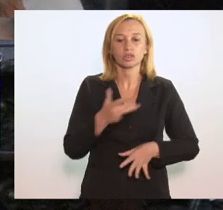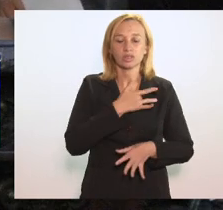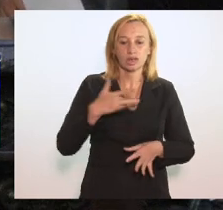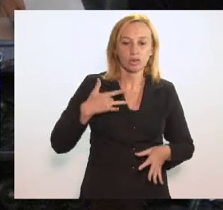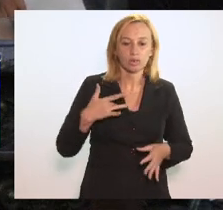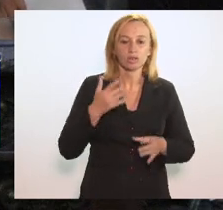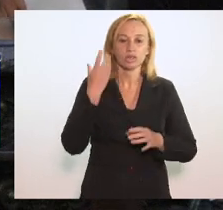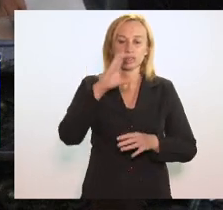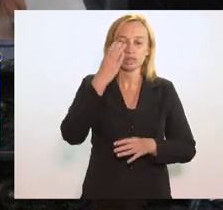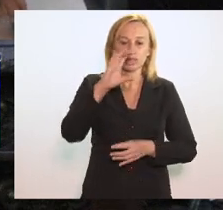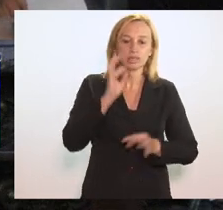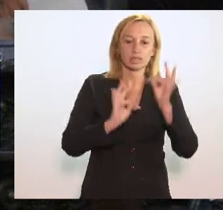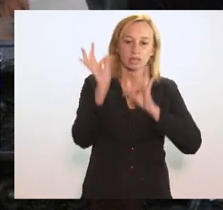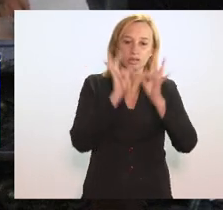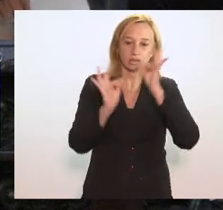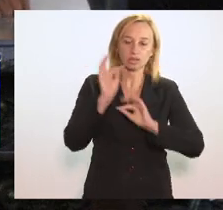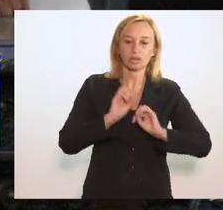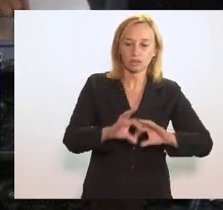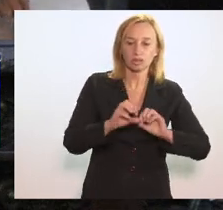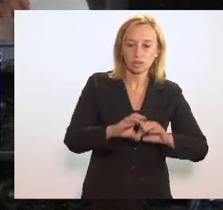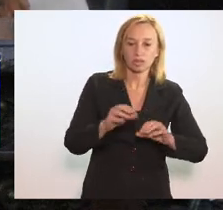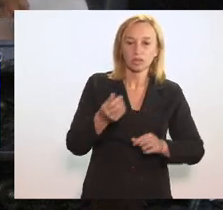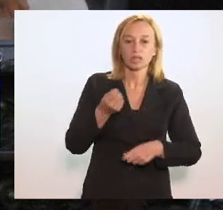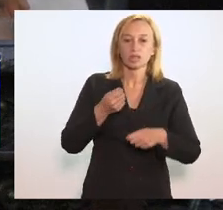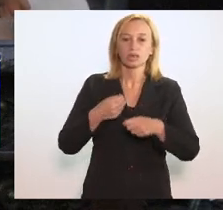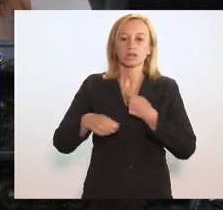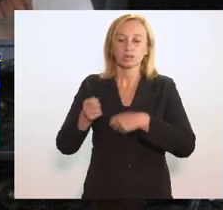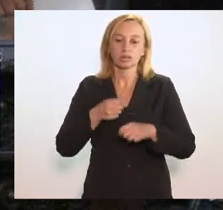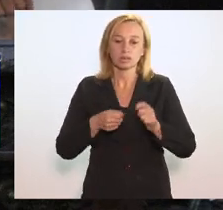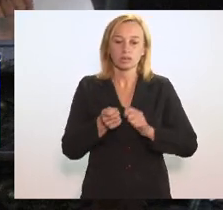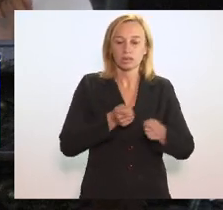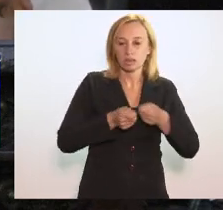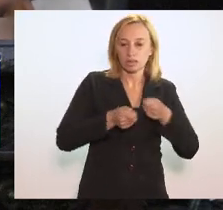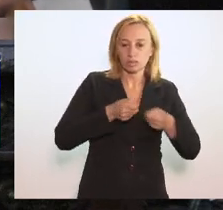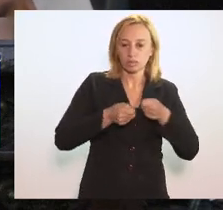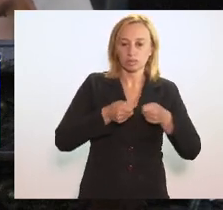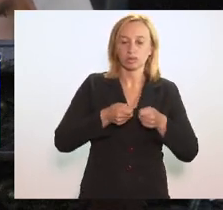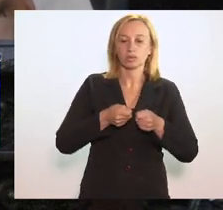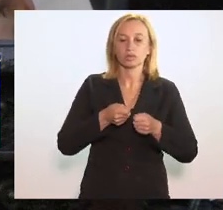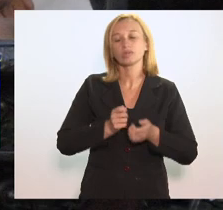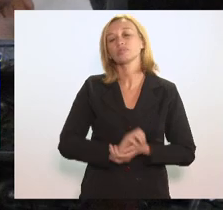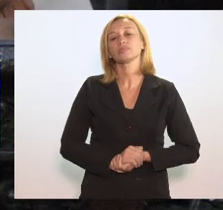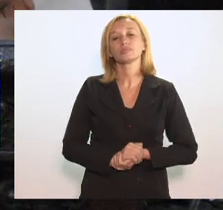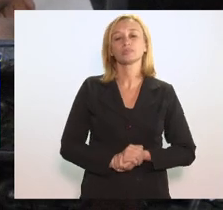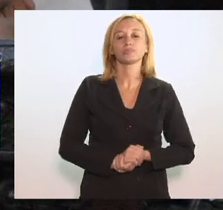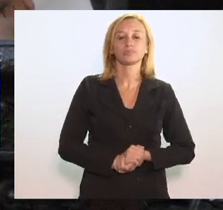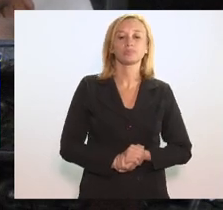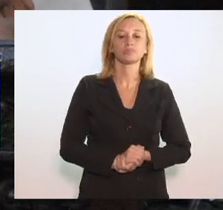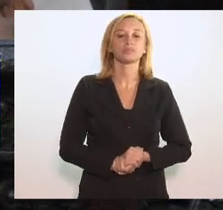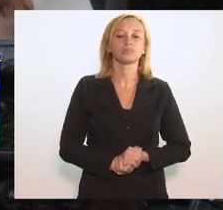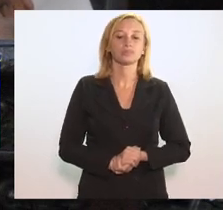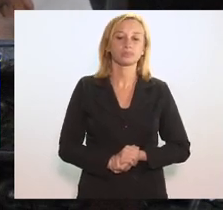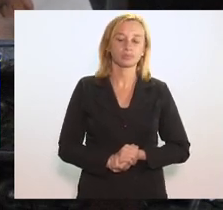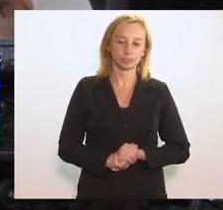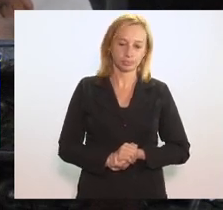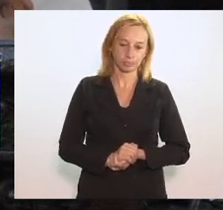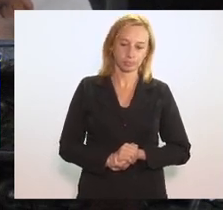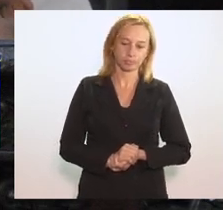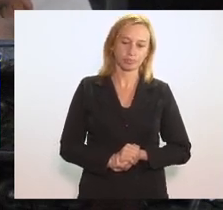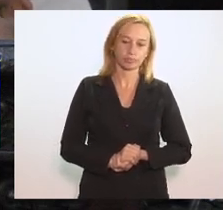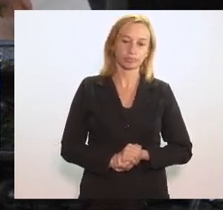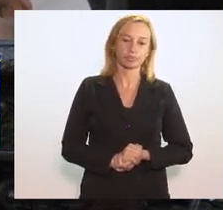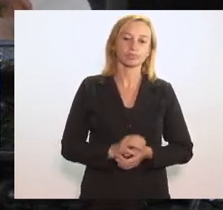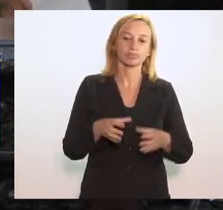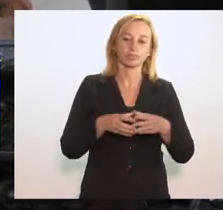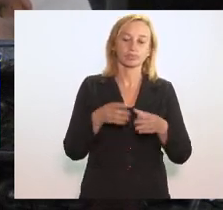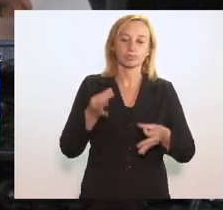de Ciência e Tecnologia, de Educação, de Orçamento, Finanças, Fiscalização Financeira e Controle. Para emitir parecer pela Comissão Constituição